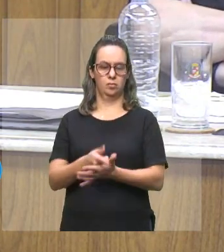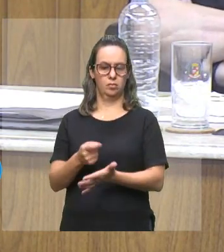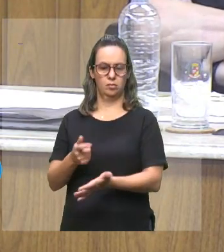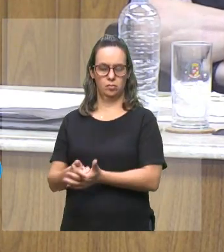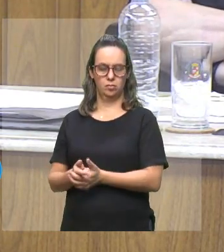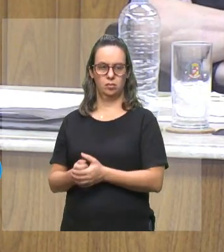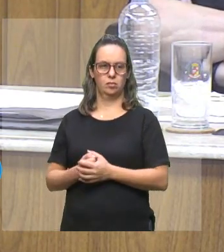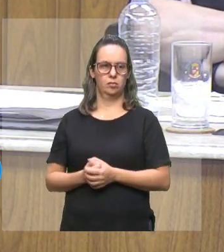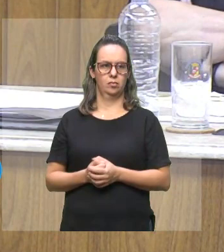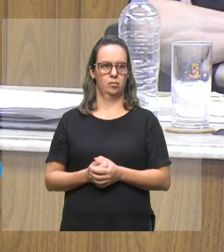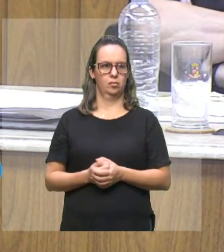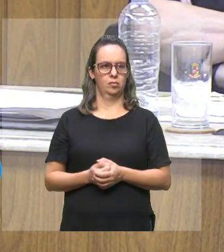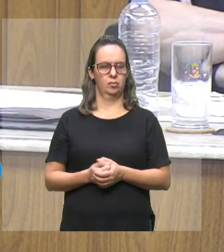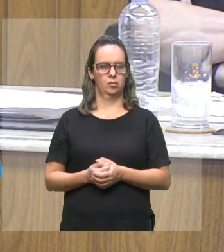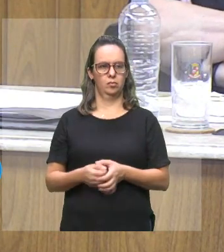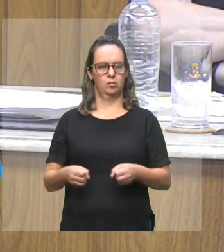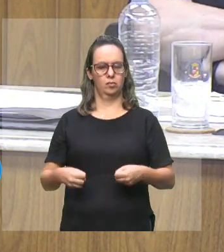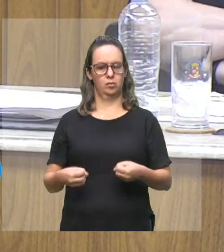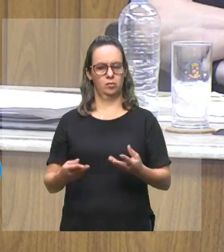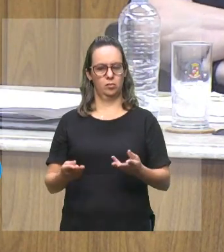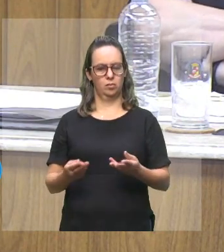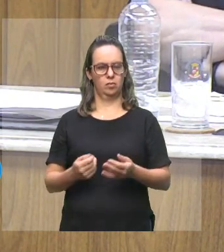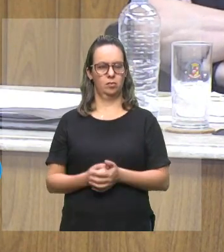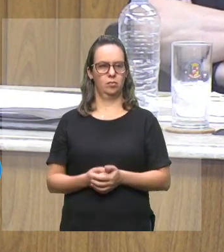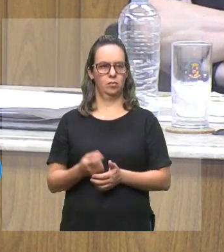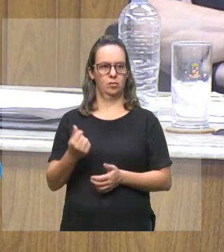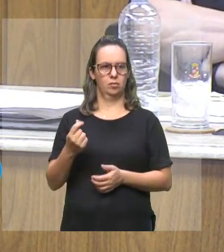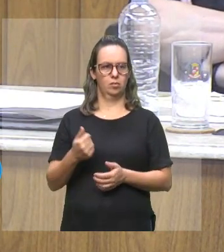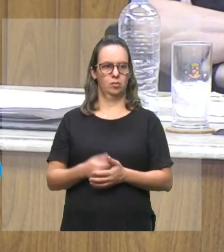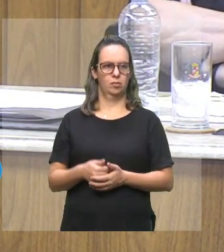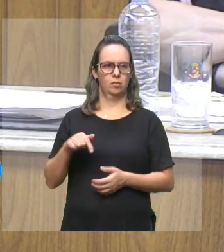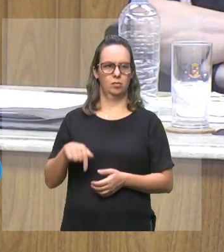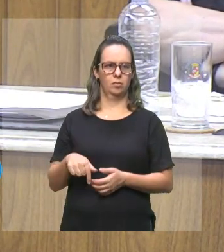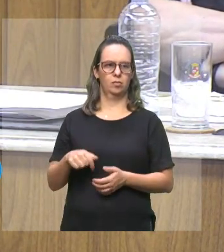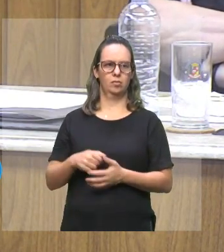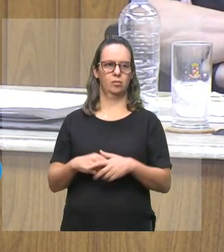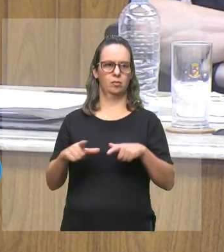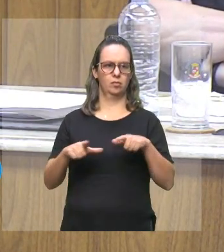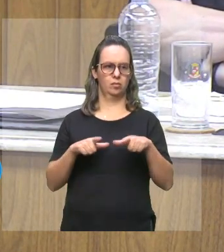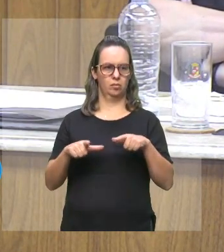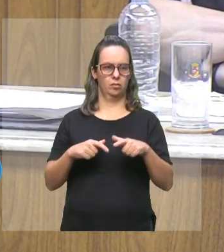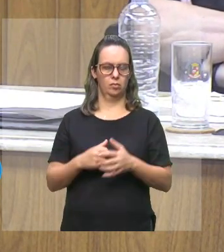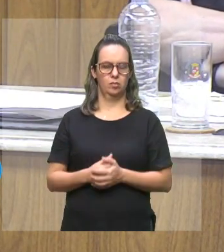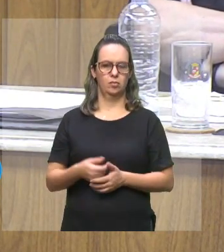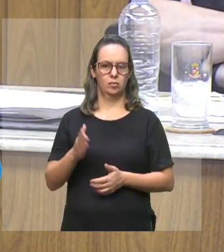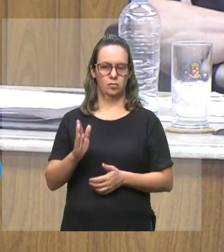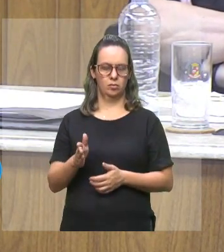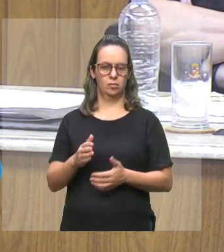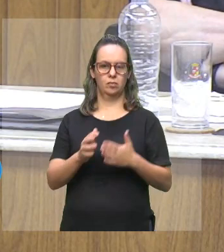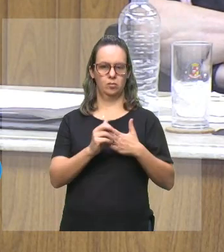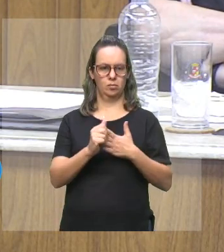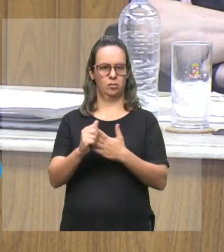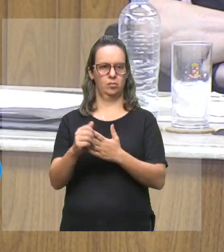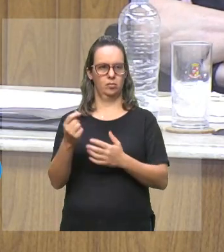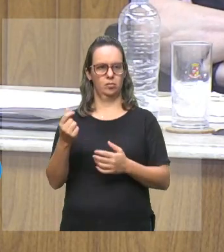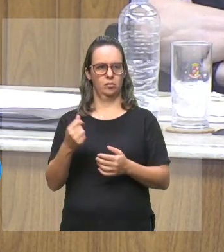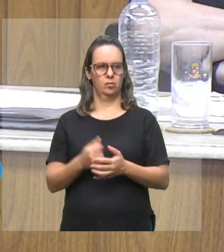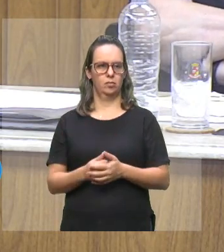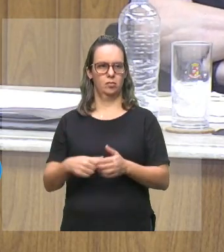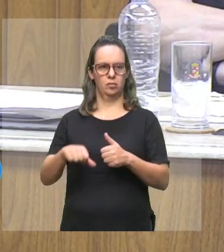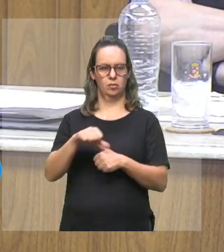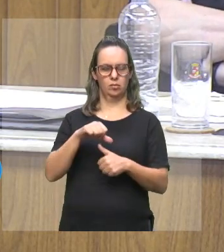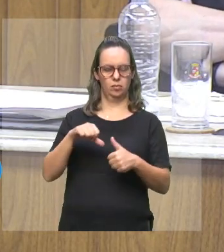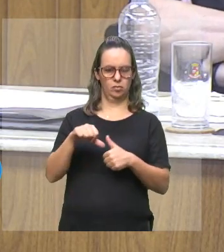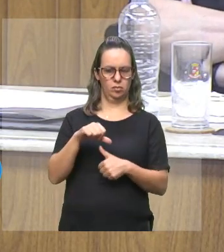desse curso. Hoje, nós trabalhamos com a diária e também o adiantamento. Então, houve algumas ponderações por